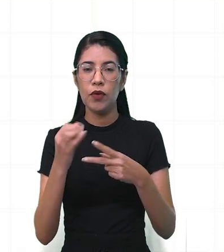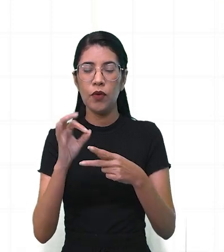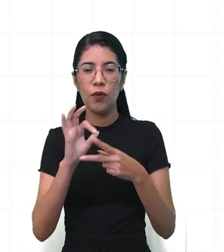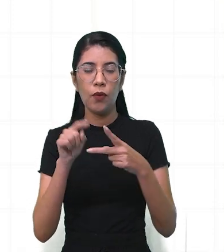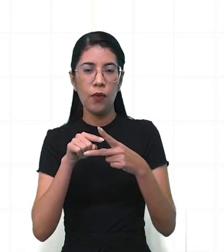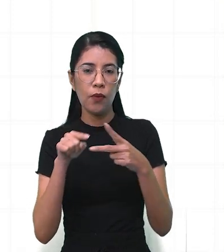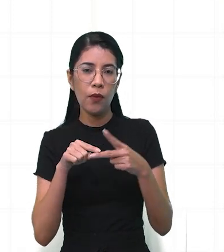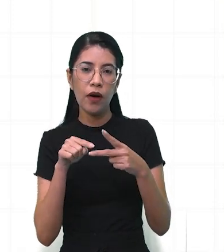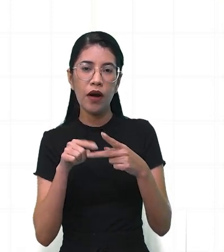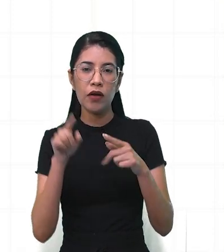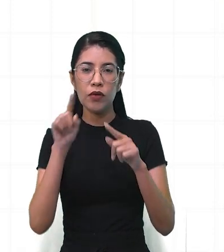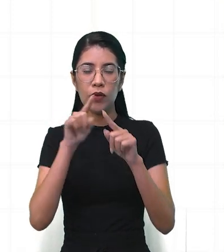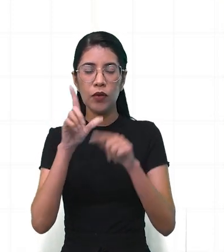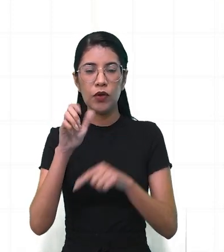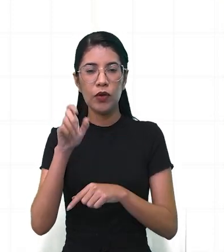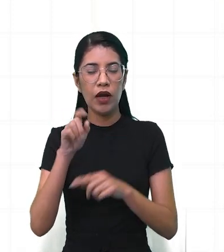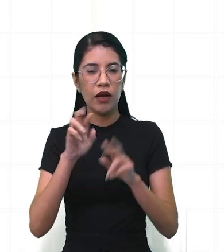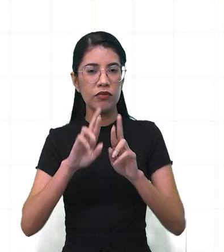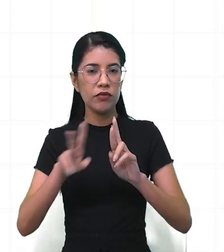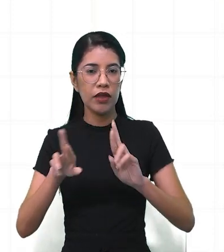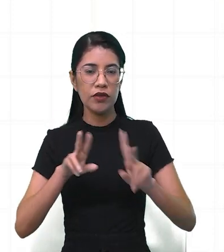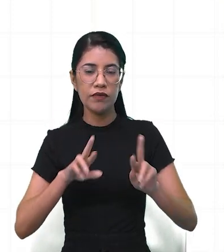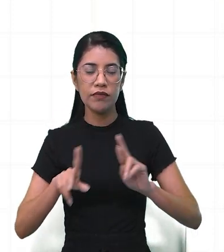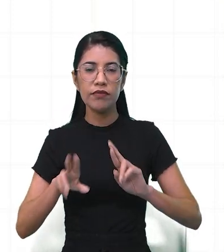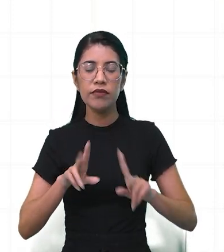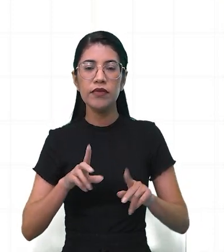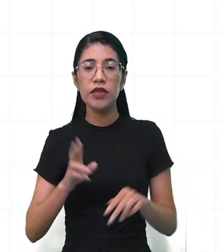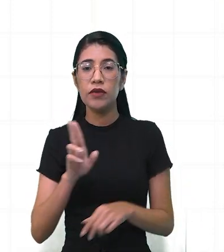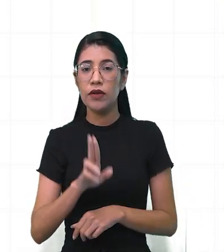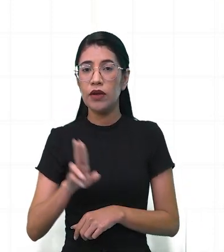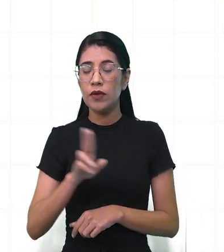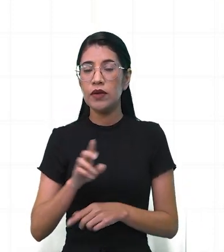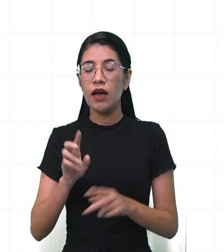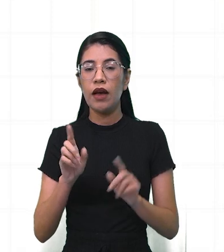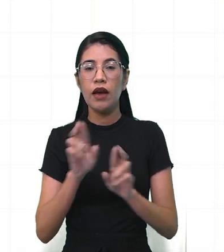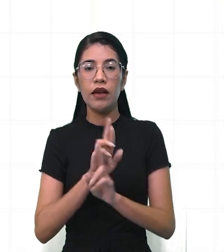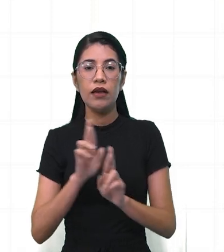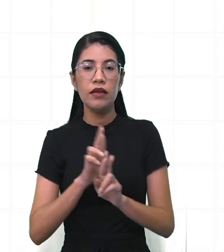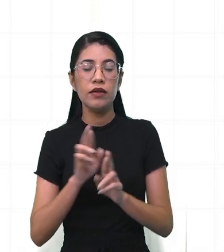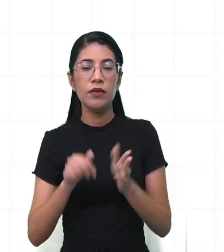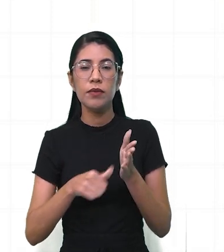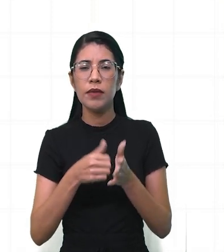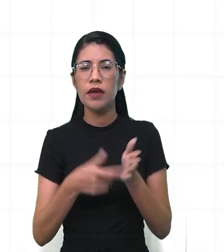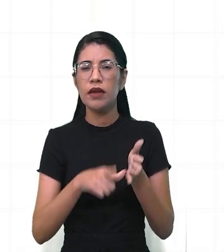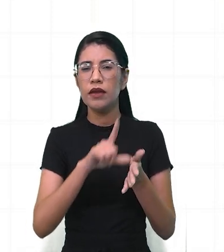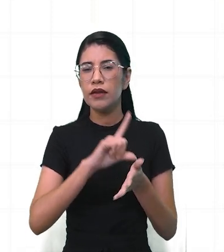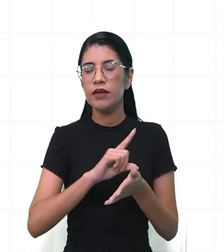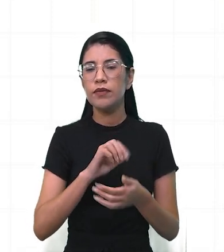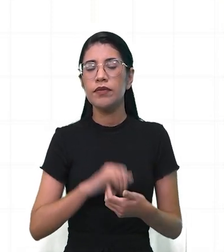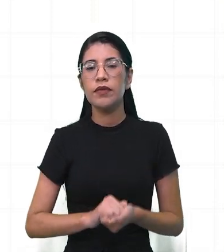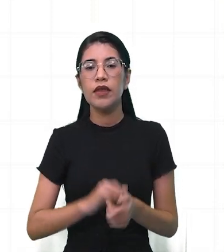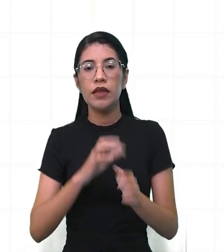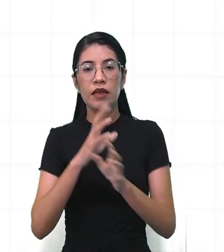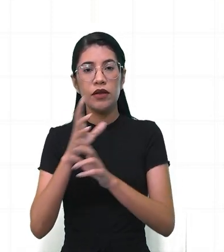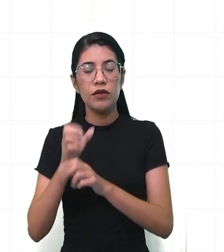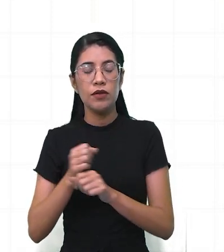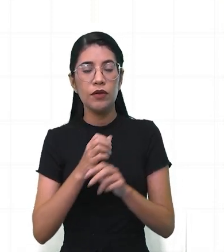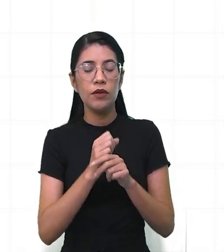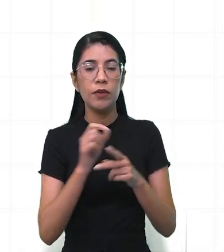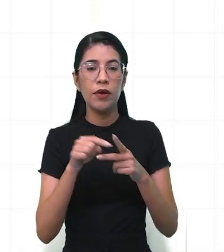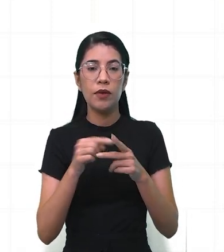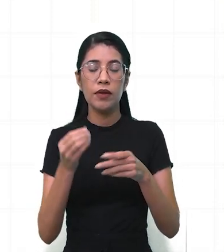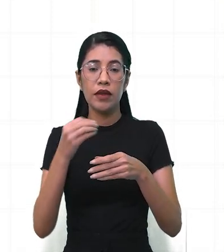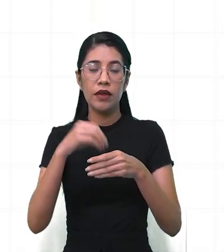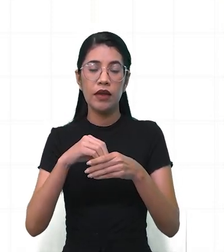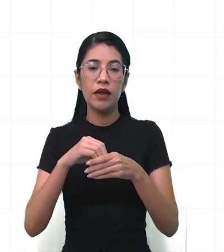seus ângulos não são congruentes. Então a gente vai usar aquela primeira relação, lembra? A soma do ângulo interno